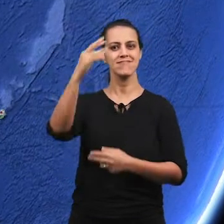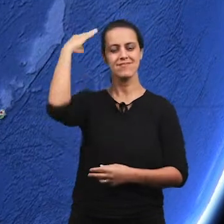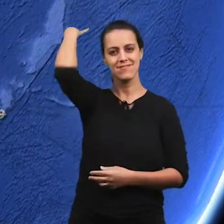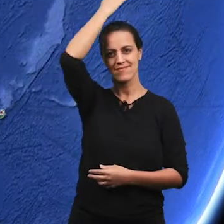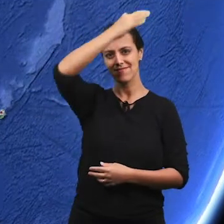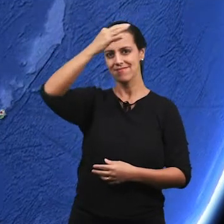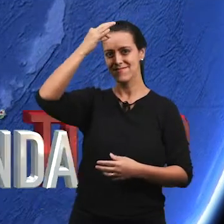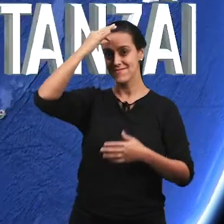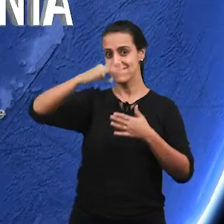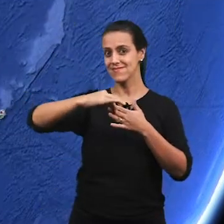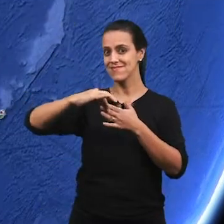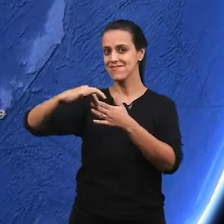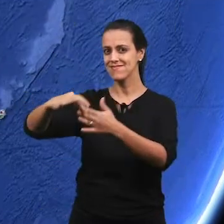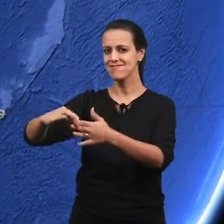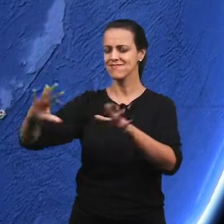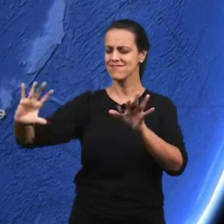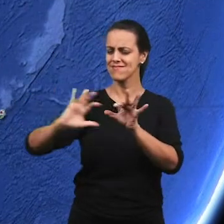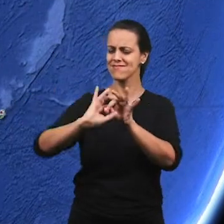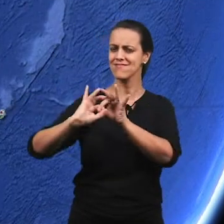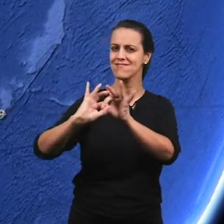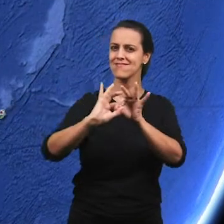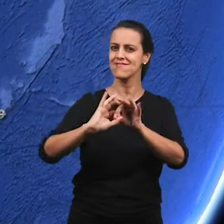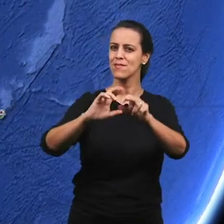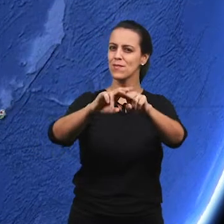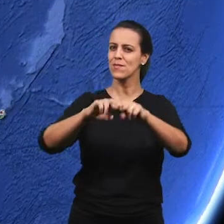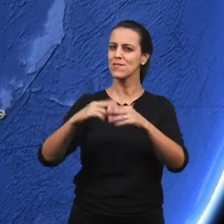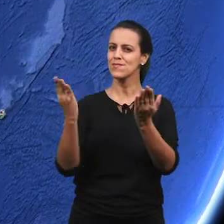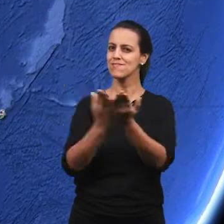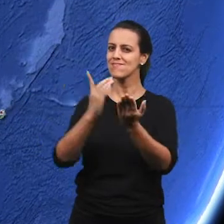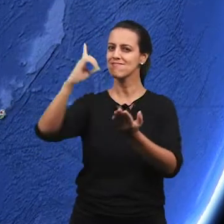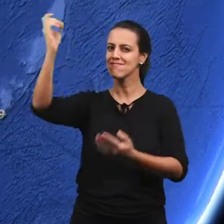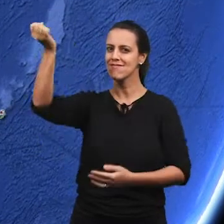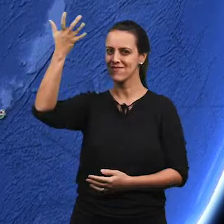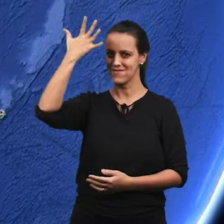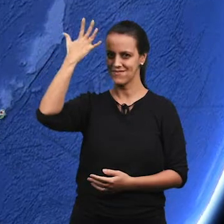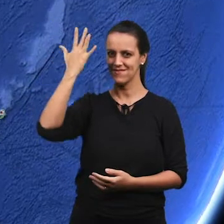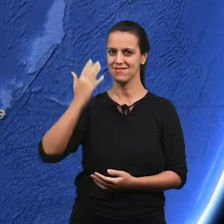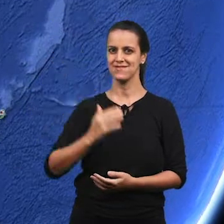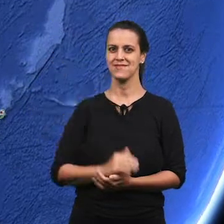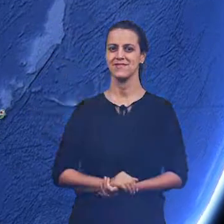do Espírito Santo de Deus e unidas pela Palavra Viva.